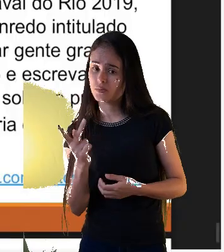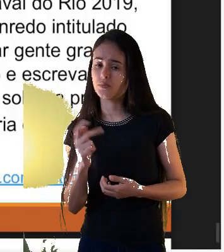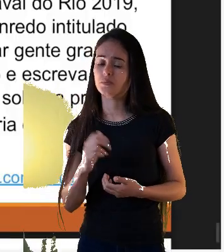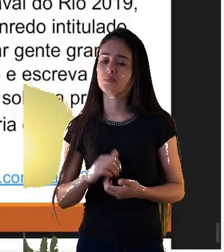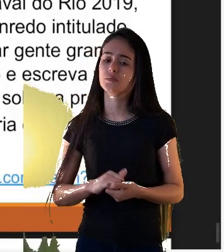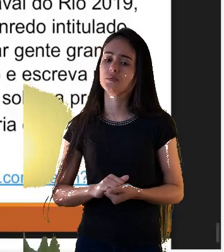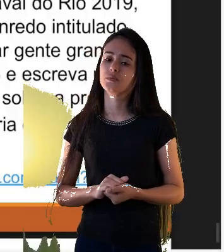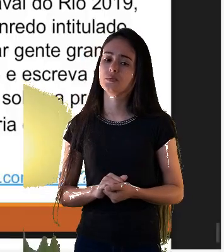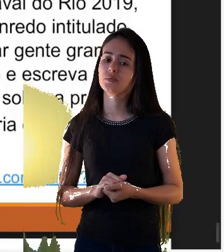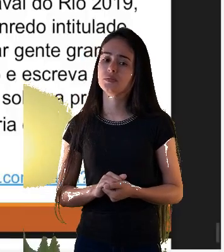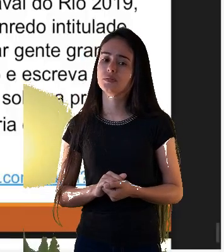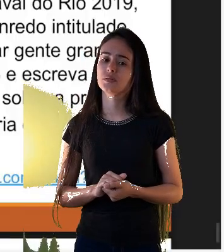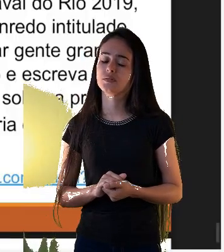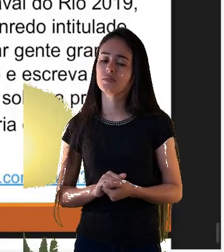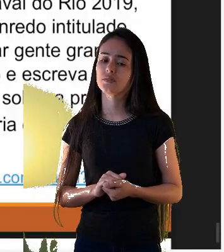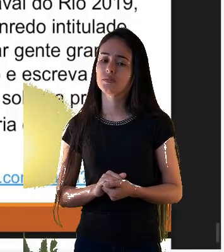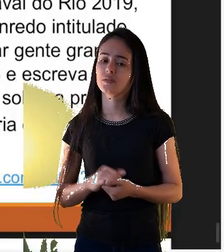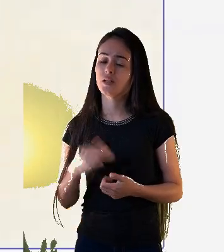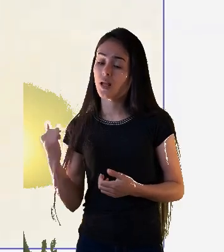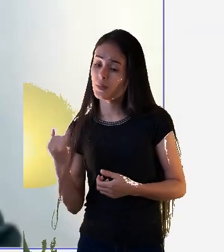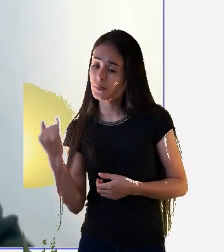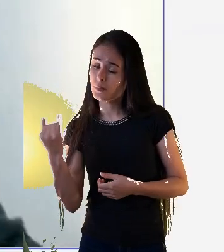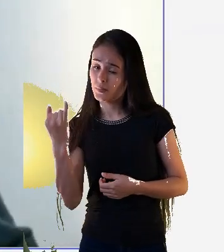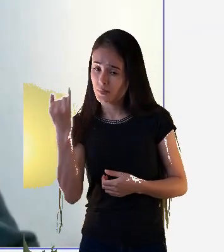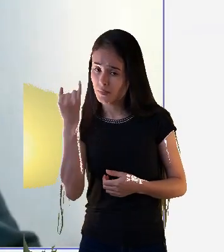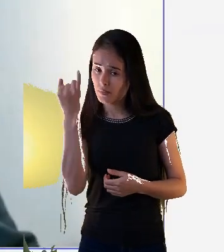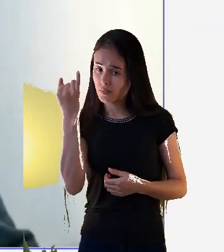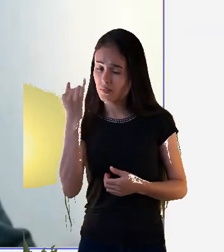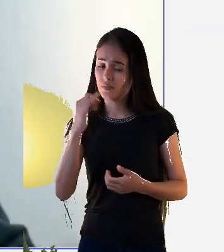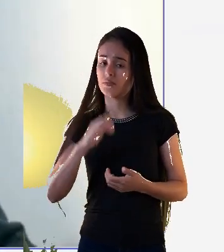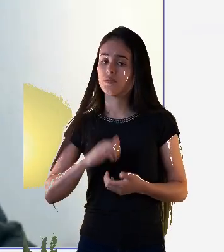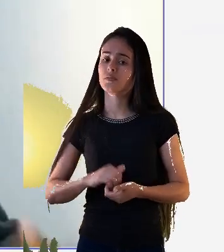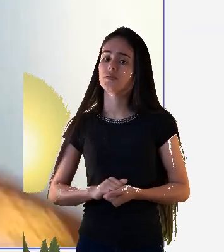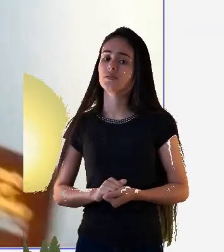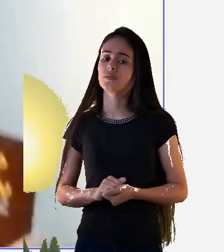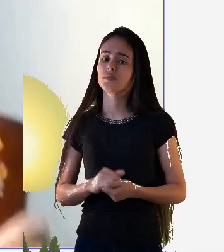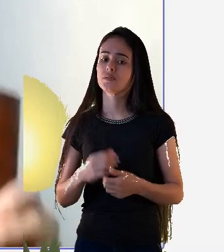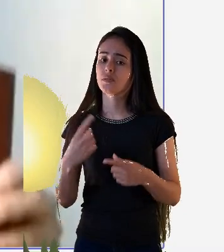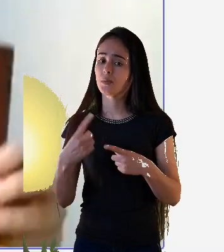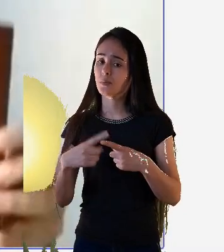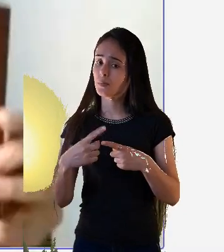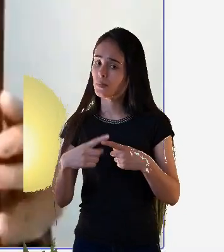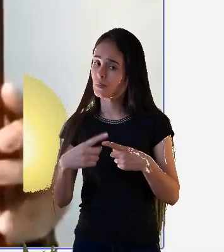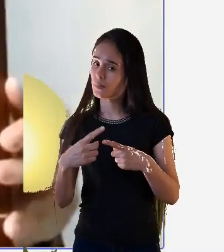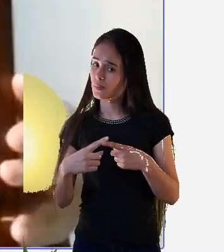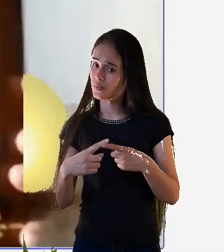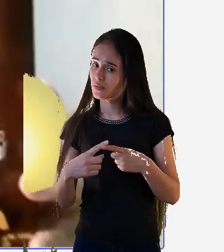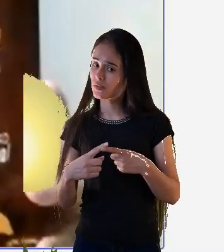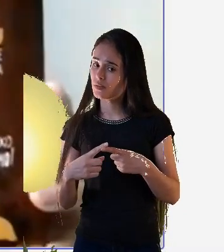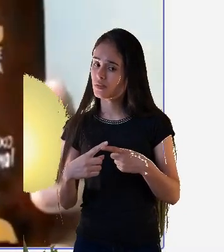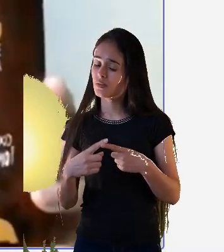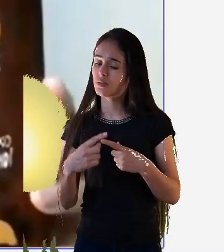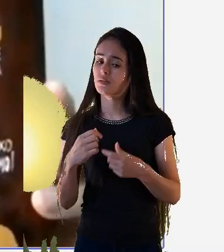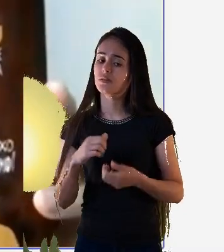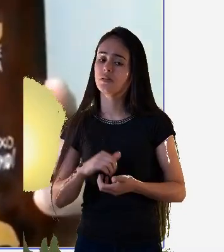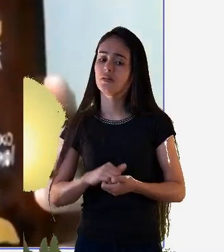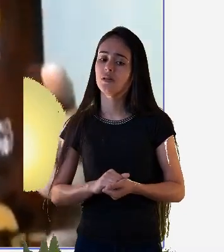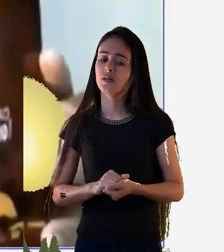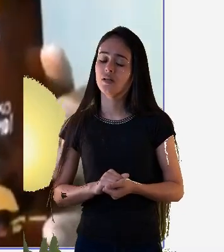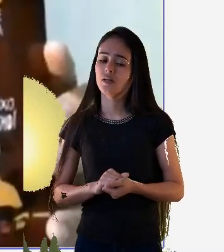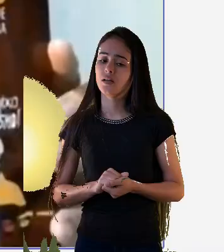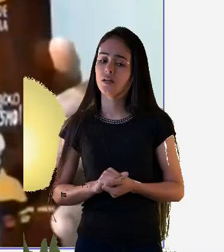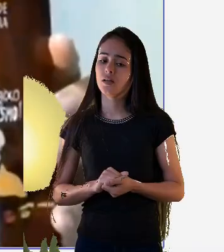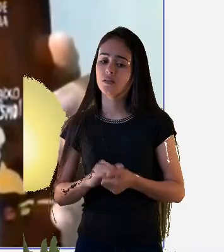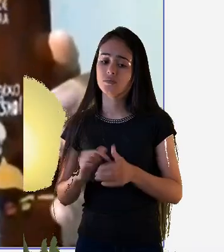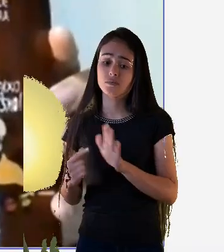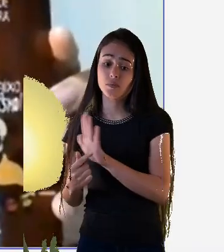do pensamento afrocentrado no Brasil. E eu queria mostrar para vocês aqui 2 livros. Primeiro é esse aqui, o